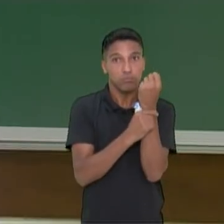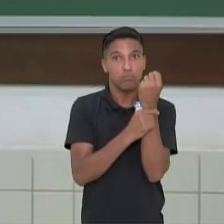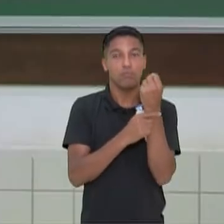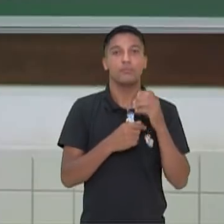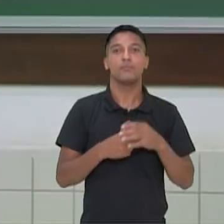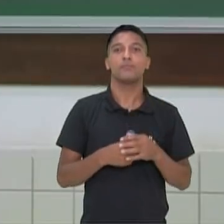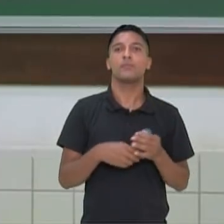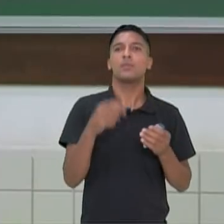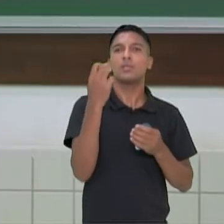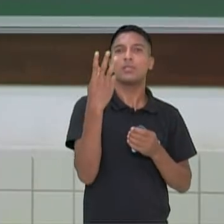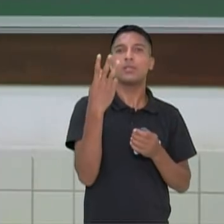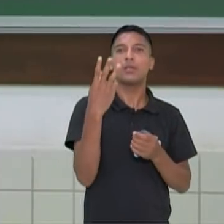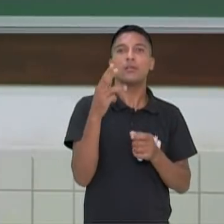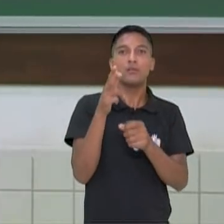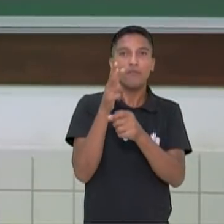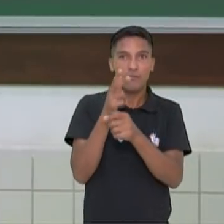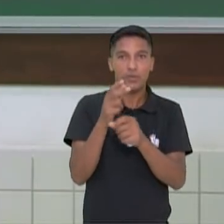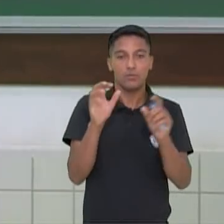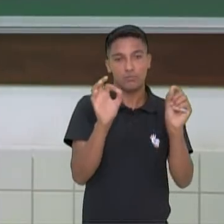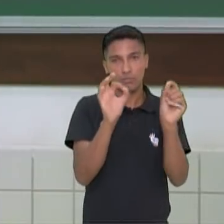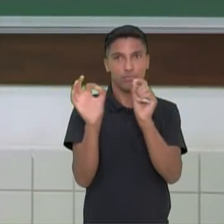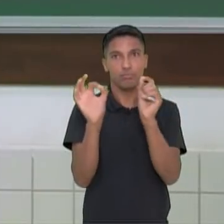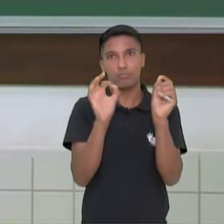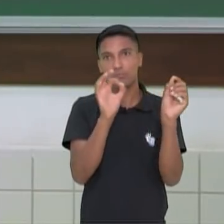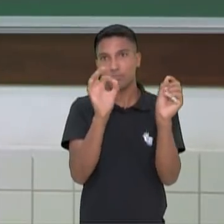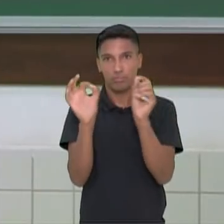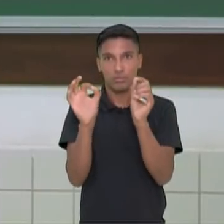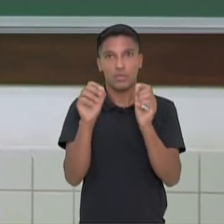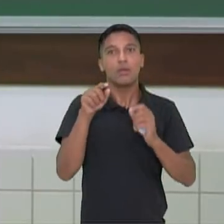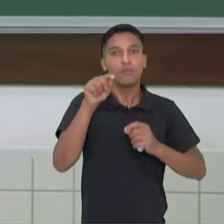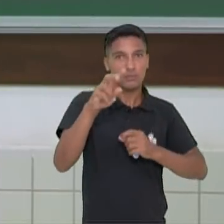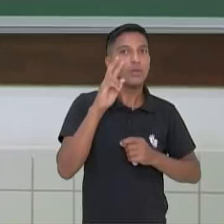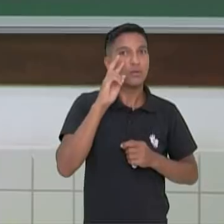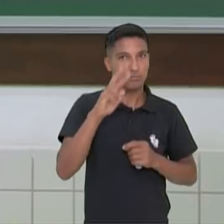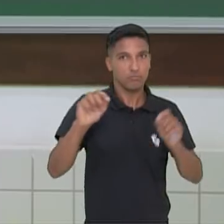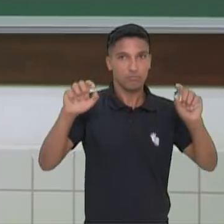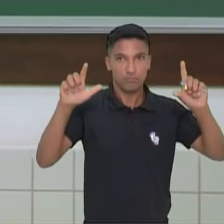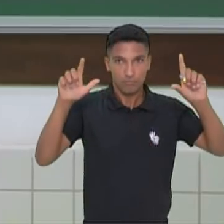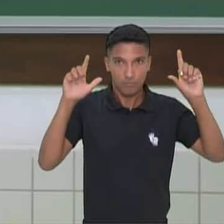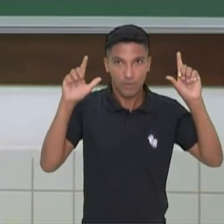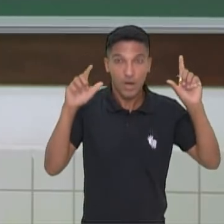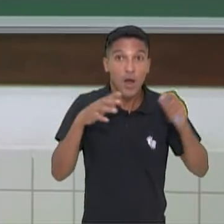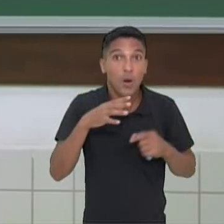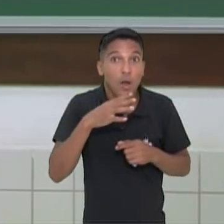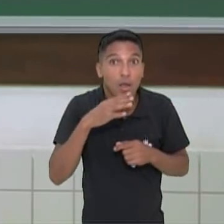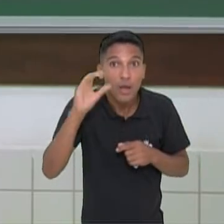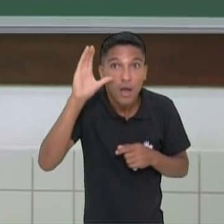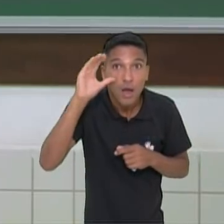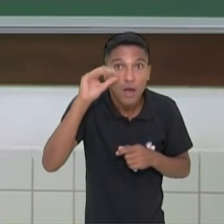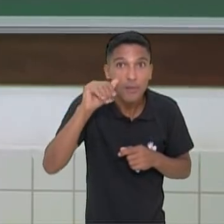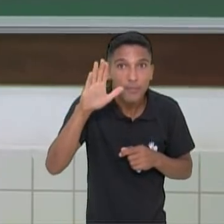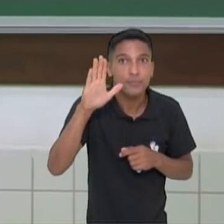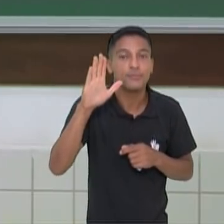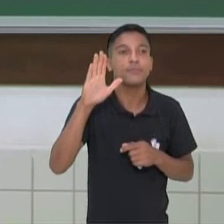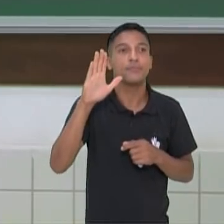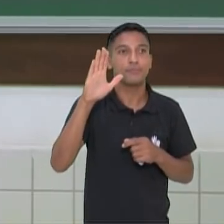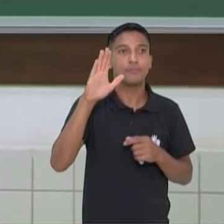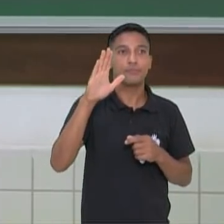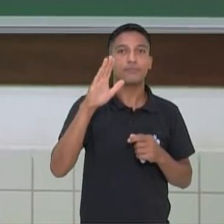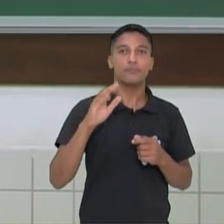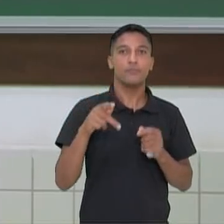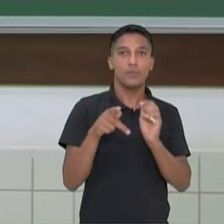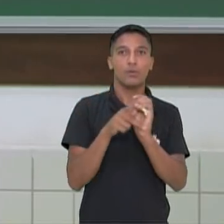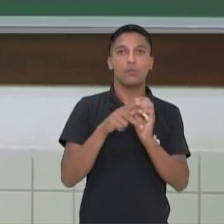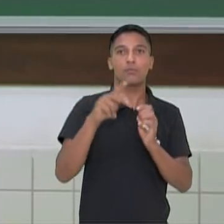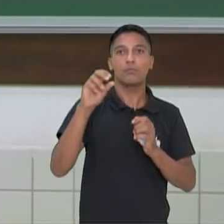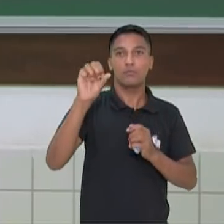que eu deixo para vocês aqui de dica, para vocês assistirem, para vocês completarem aqui isso que